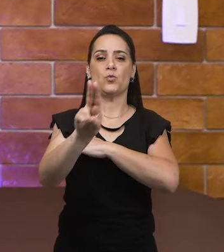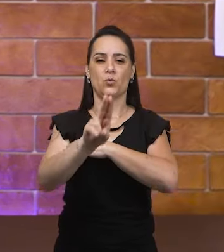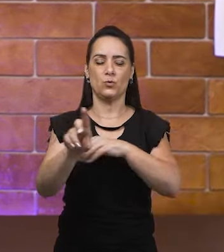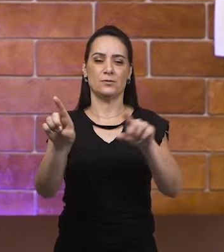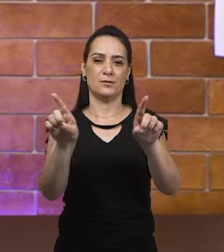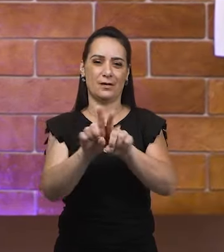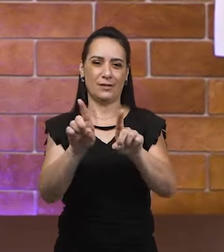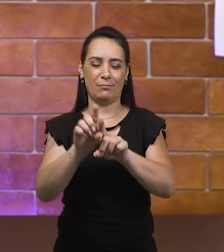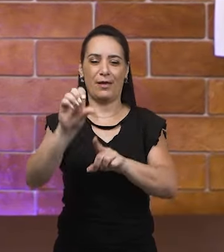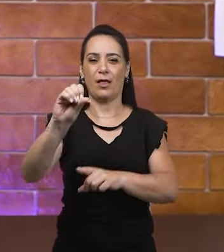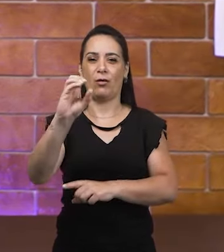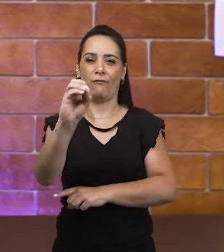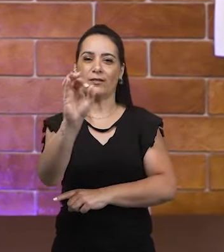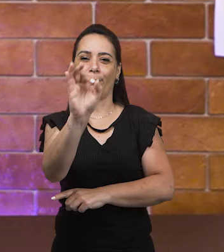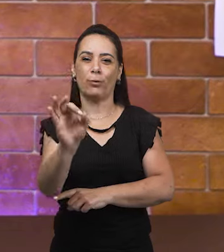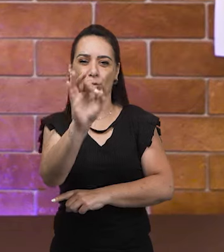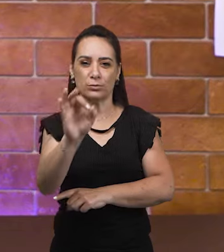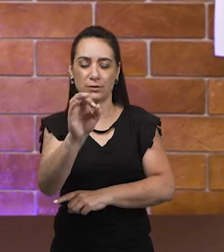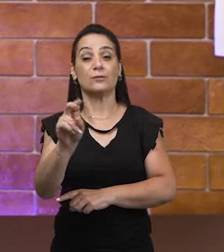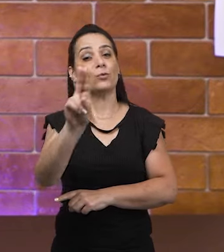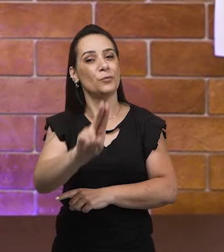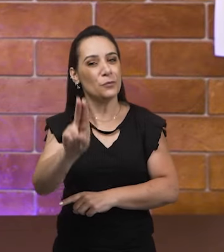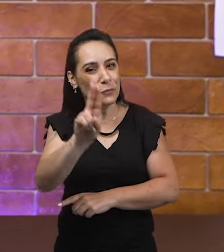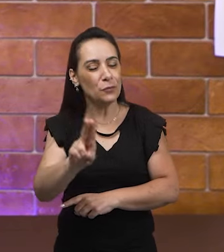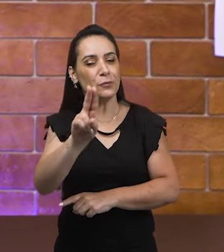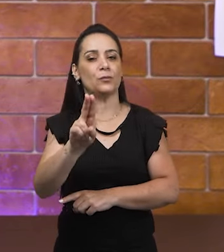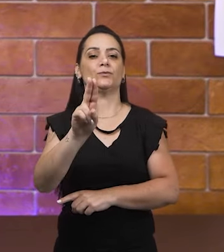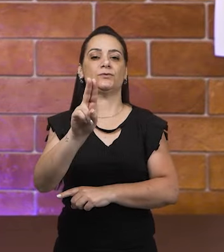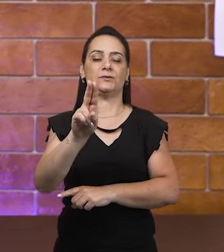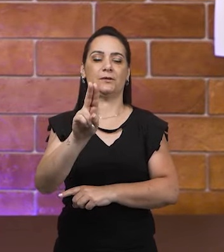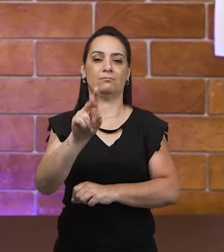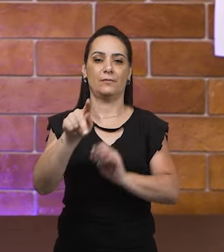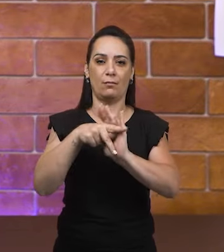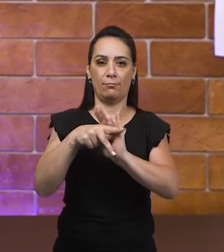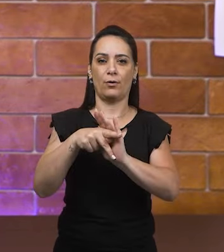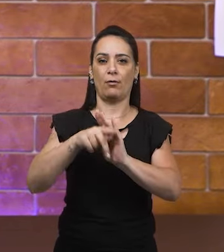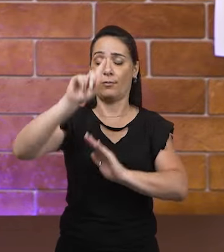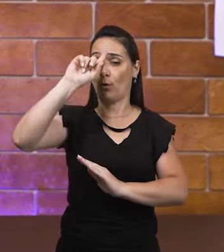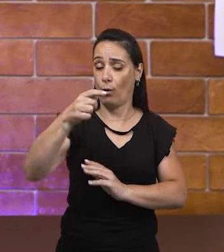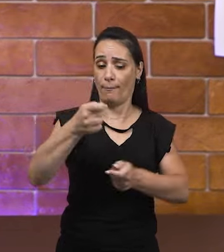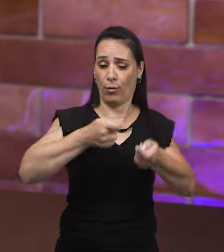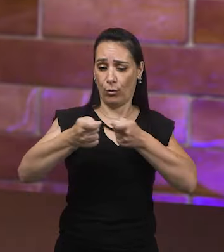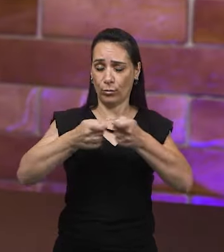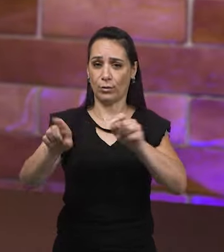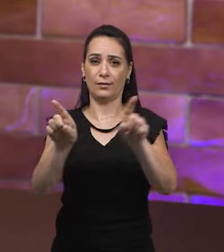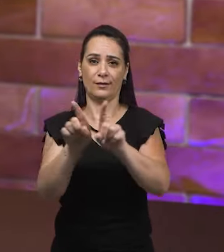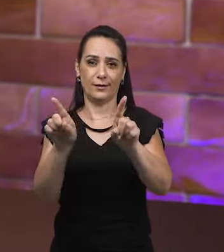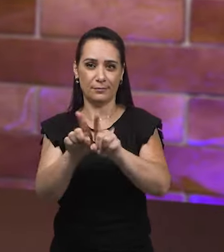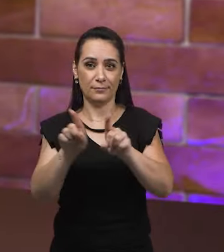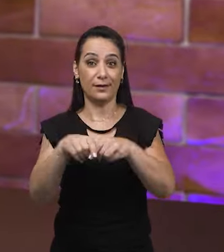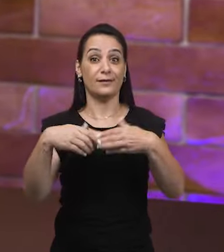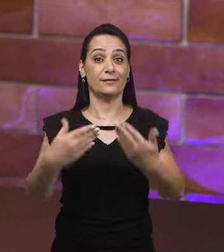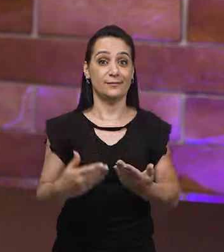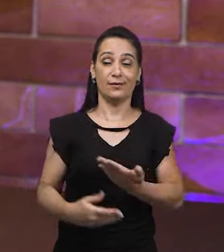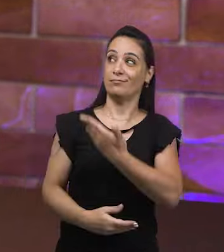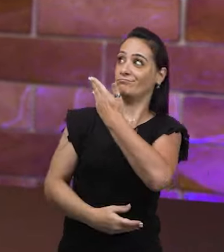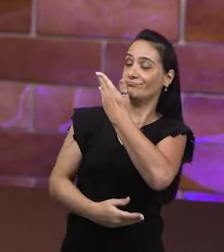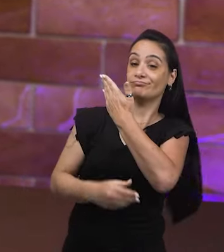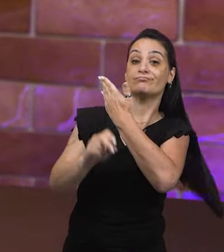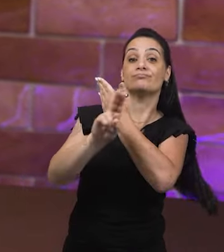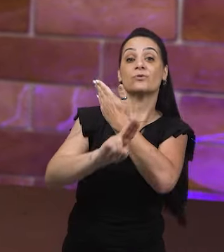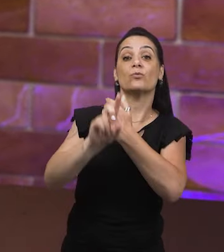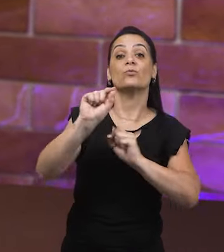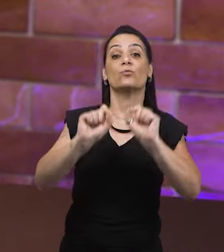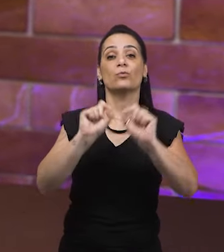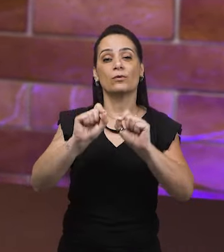cibernéticos, e 91% dos malwares e ransomwares usam DNS para comando e controle. E é aí que entra o